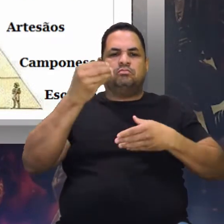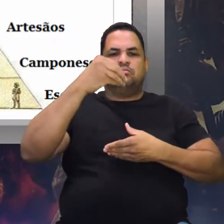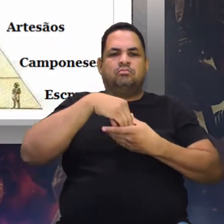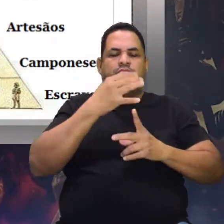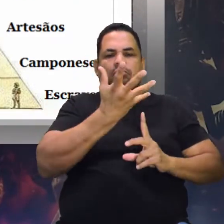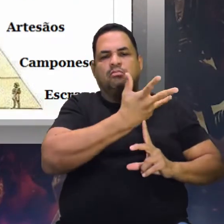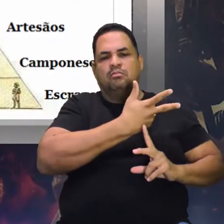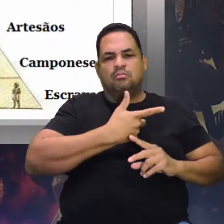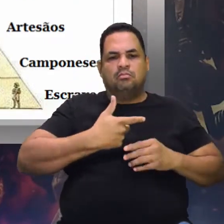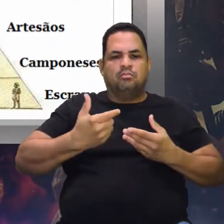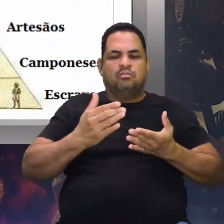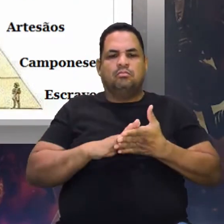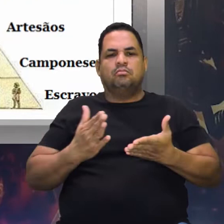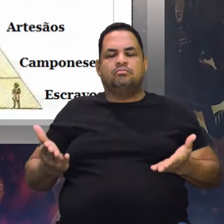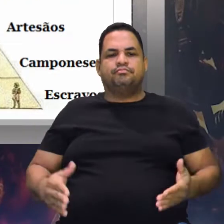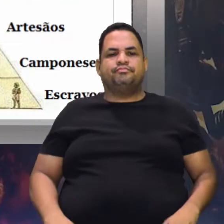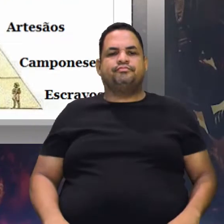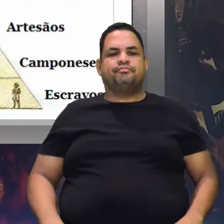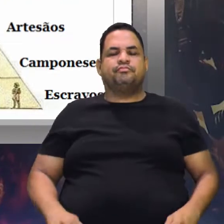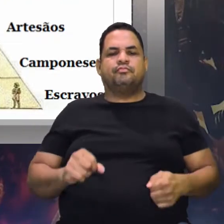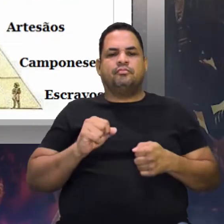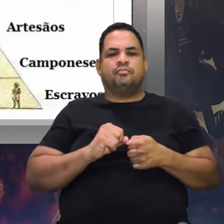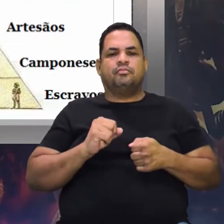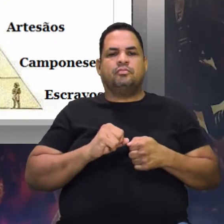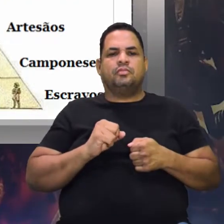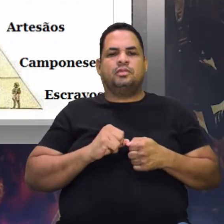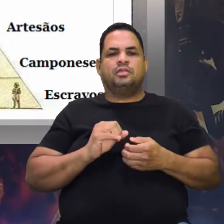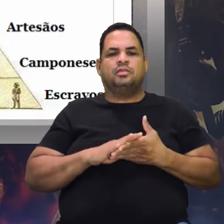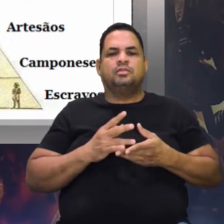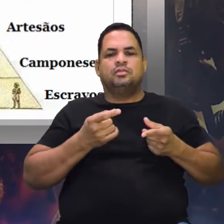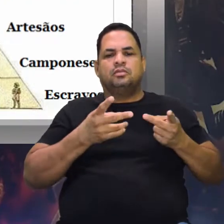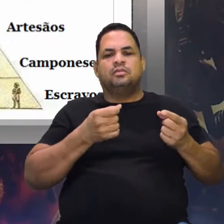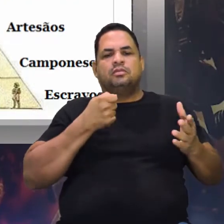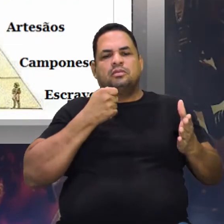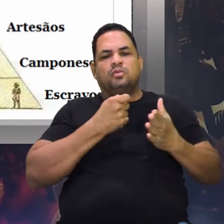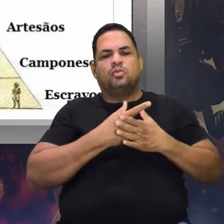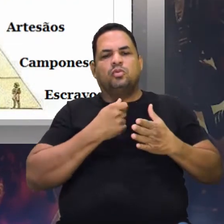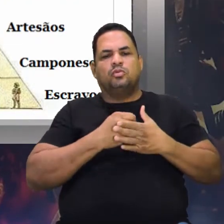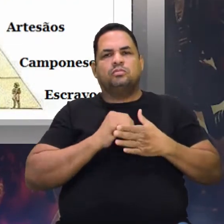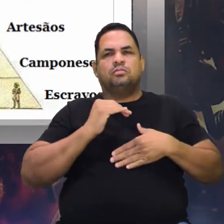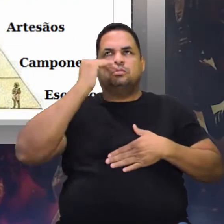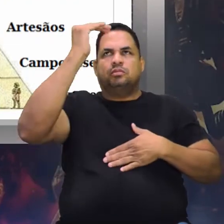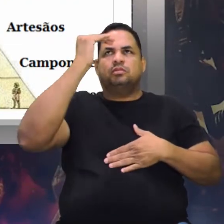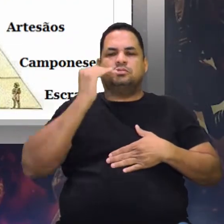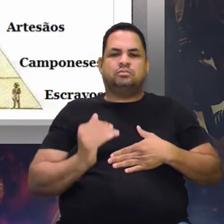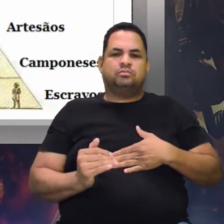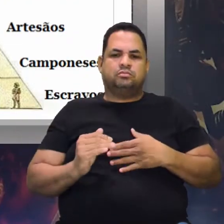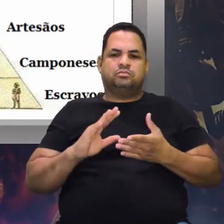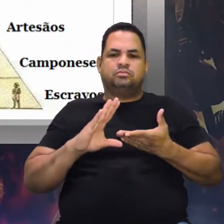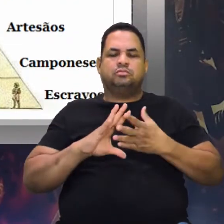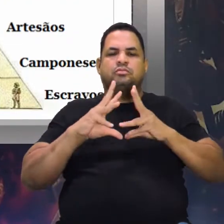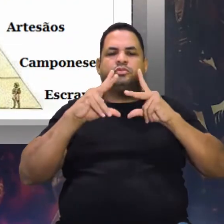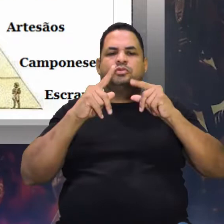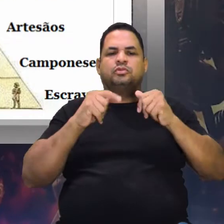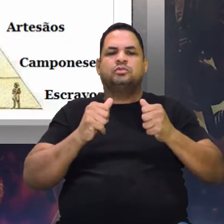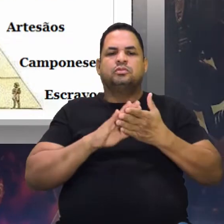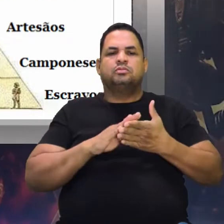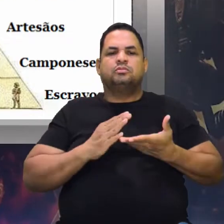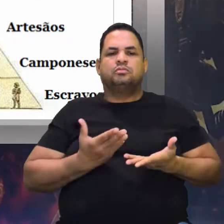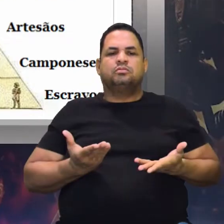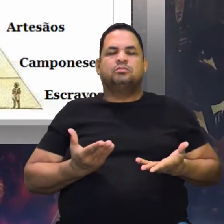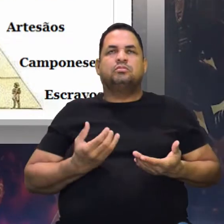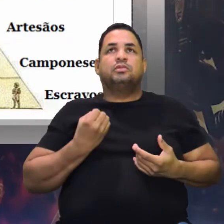artesanato. Os comerciantes que faziam todo o comércio do Egito ali, do Alto Egito para o Baixo Egito, faziam toda aquela viagem, sabe por